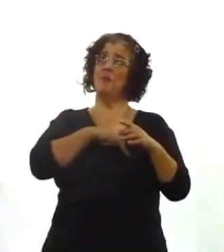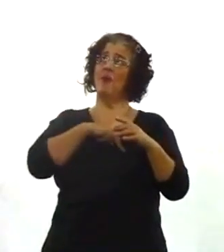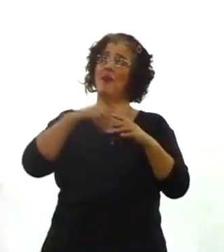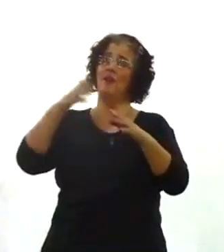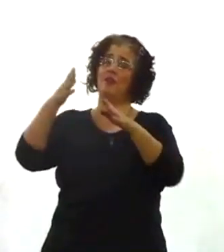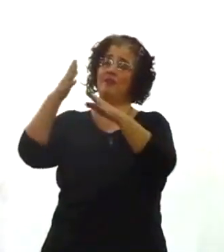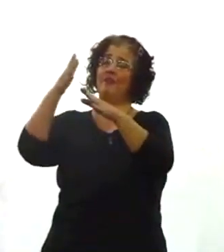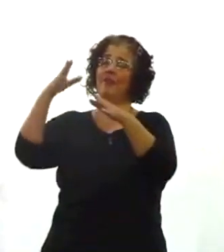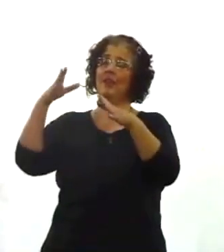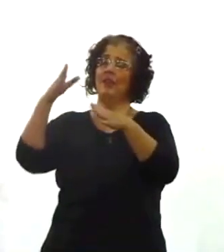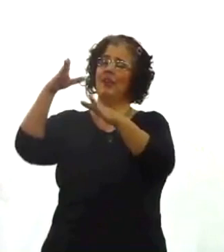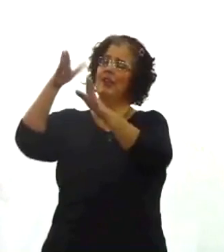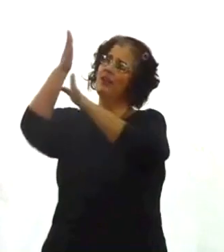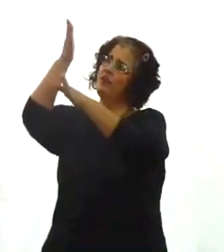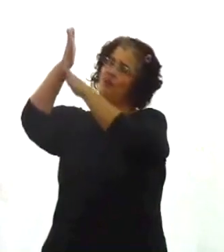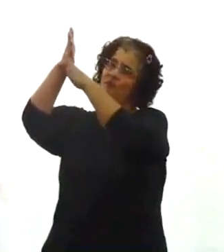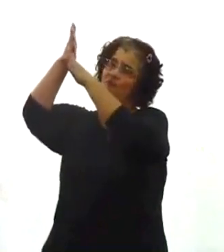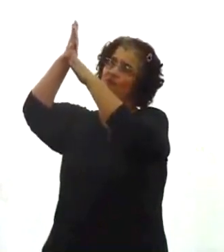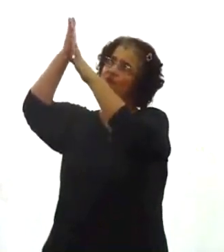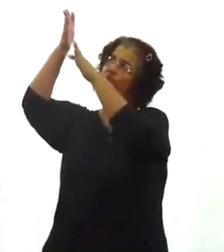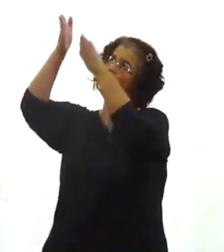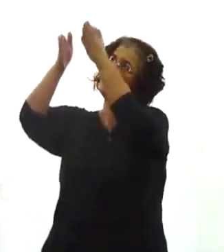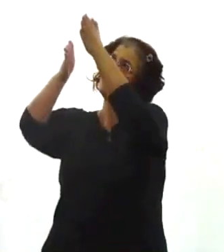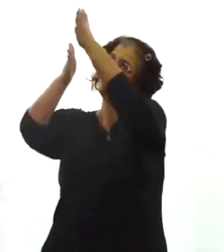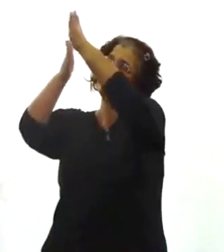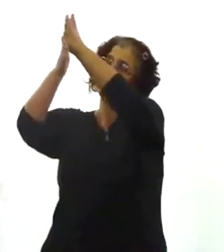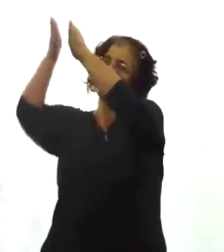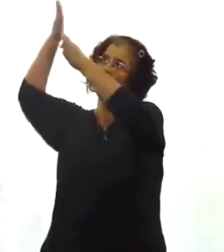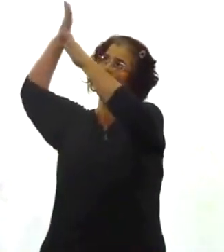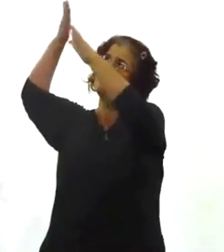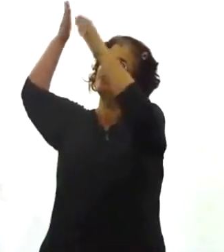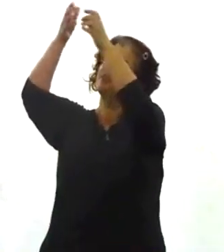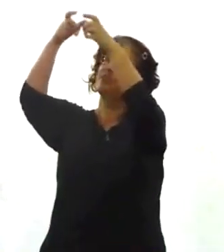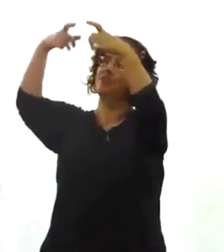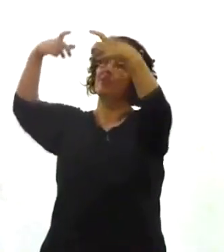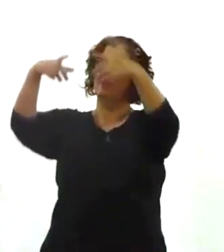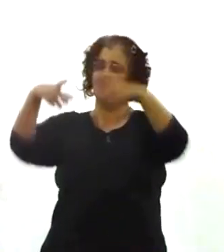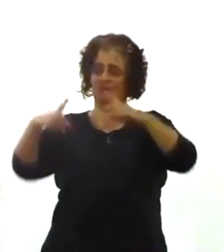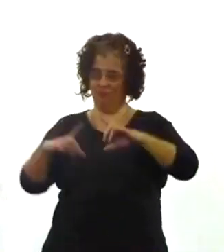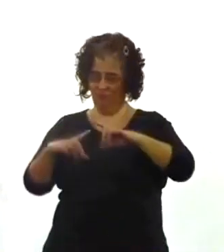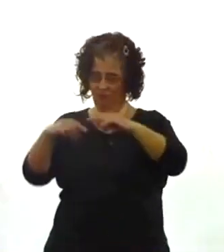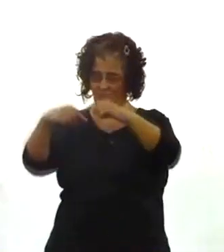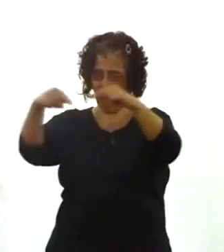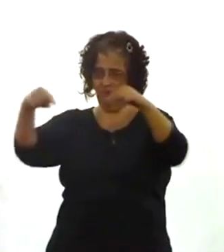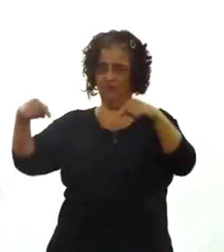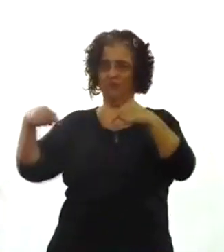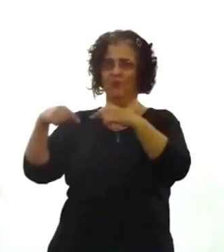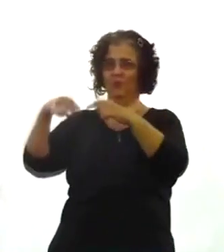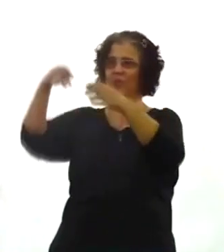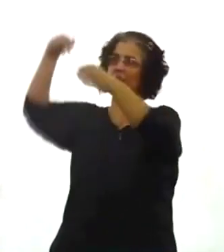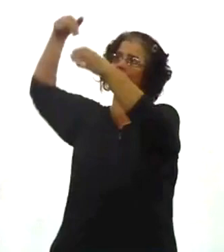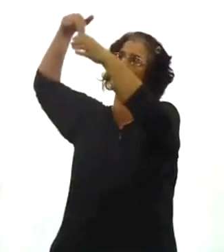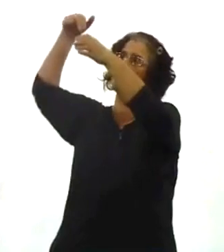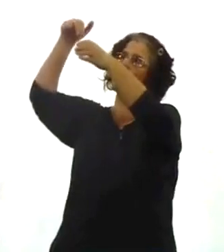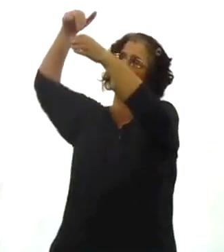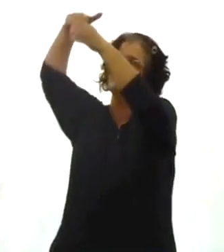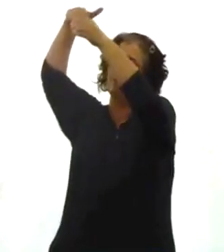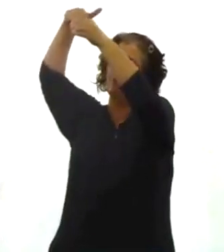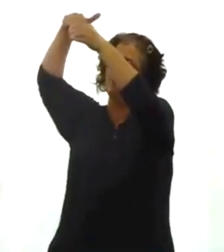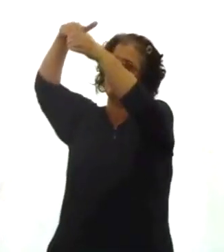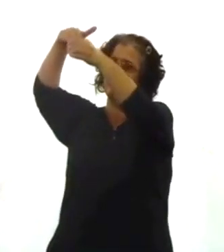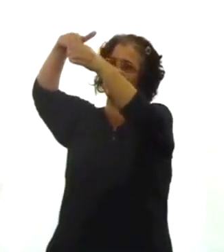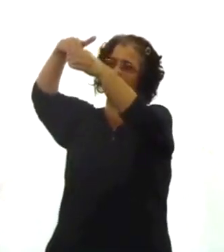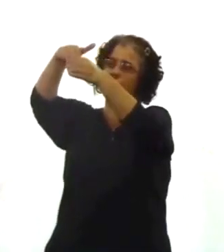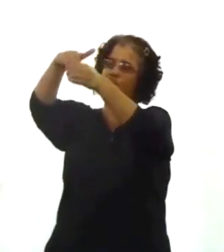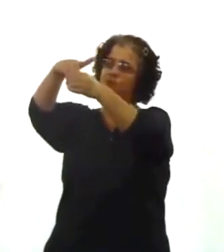matá-lo. É a mesma coisa que a gente, não na mesma proporção, mas a mesma ideia. Nós estamos